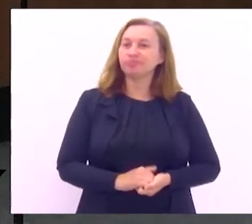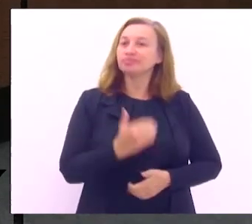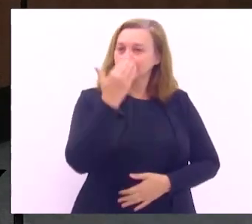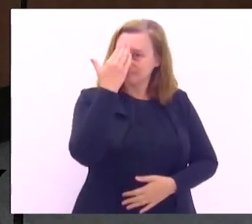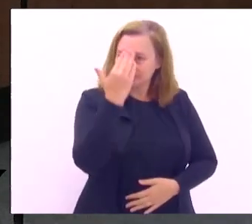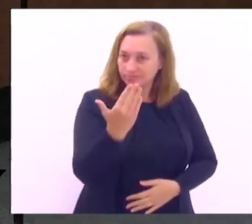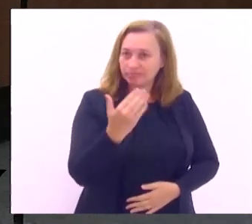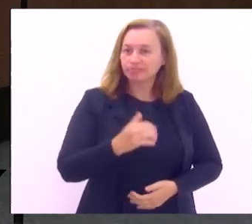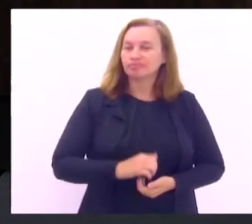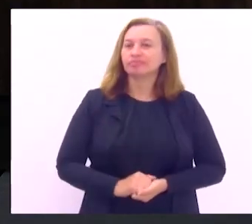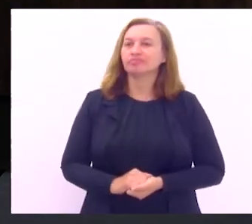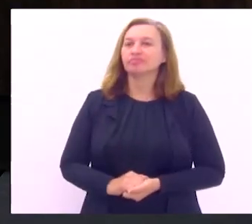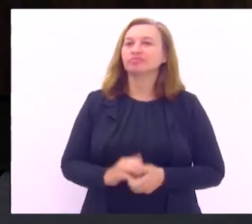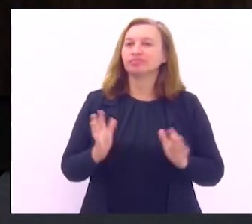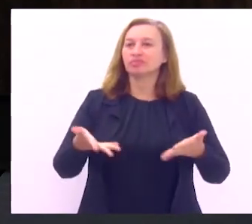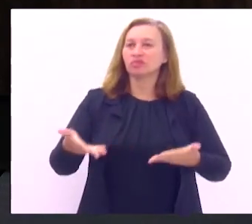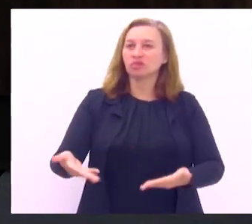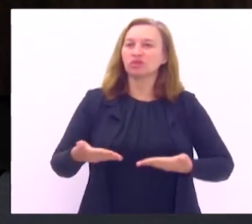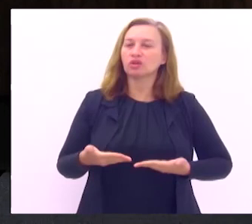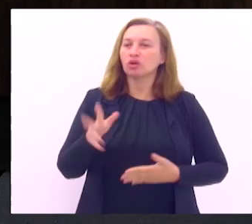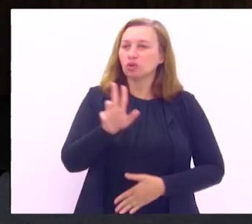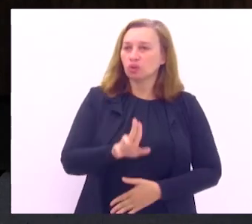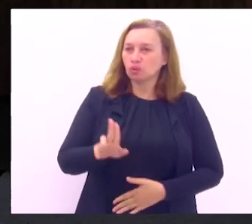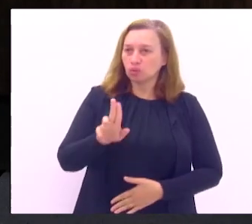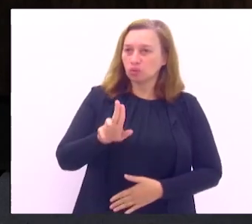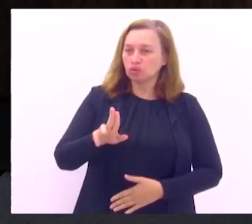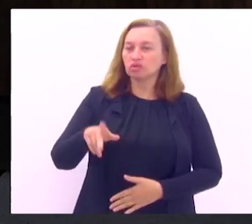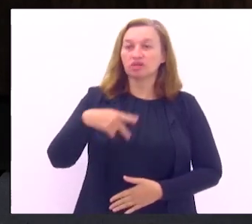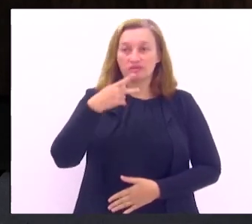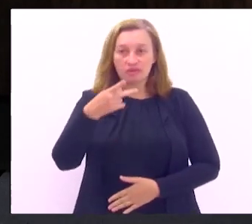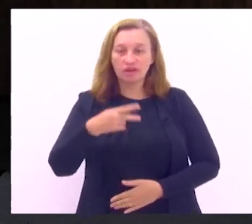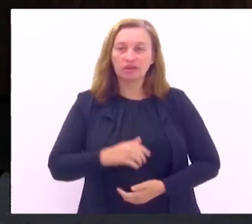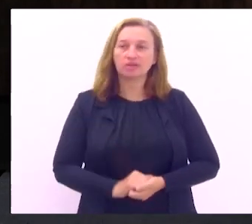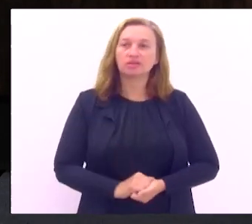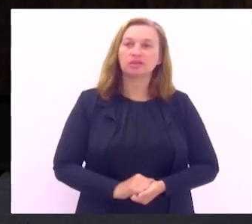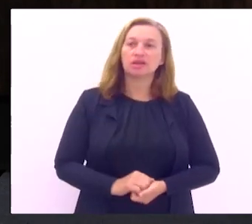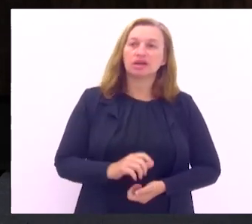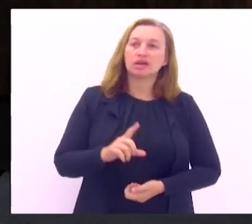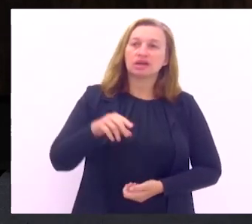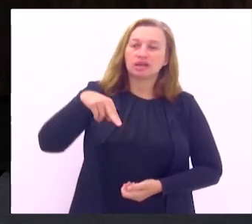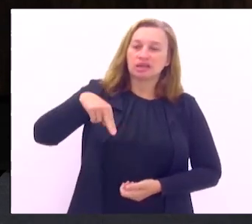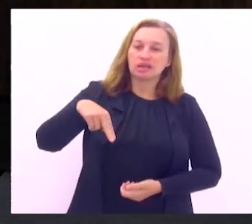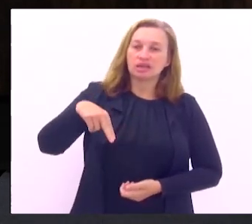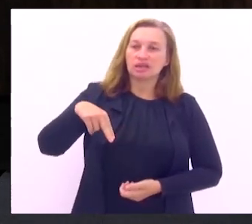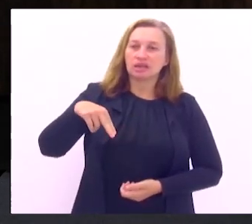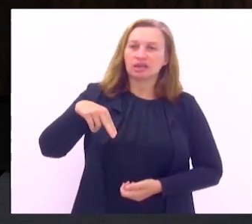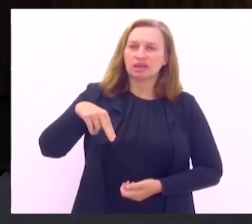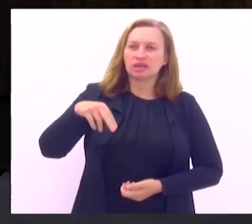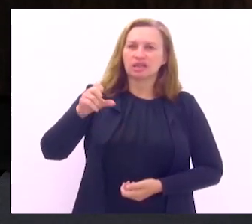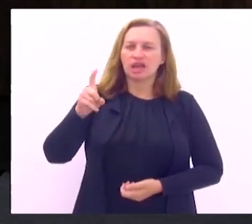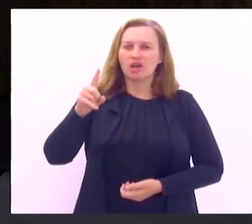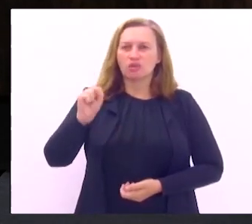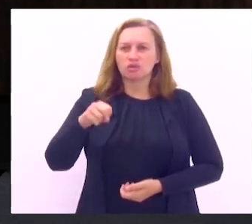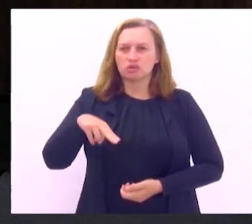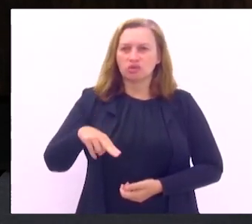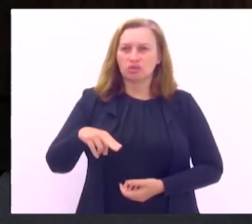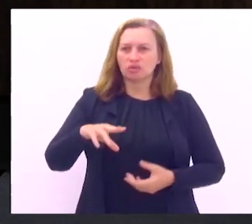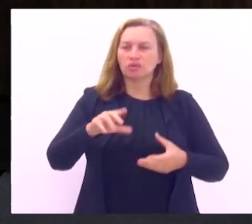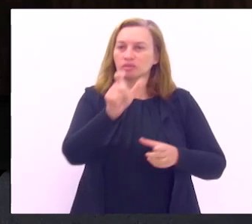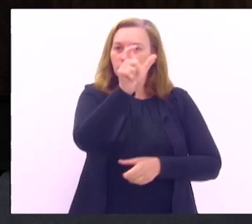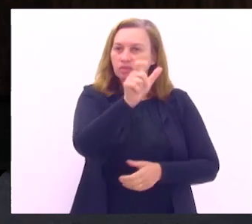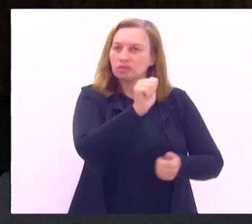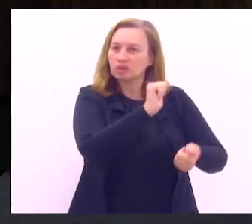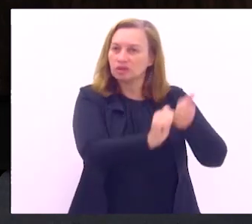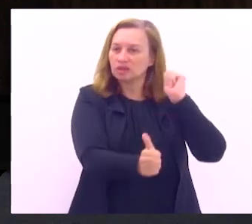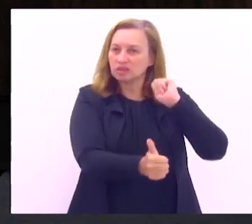Obrigado. Convidar agora para fazer uso da palavra o senhor Nelson Rocha, atleta olímpico. Grande